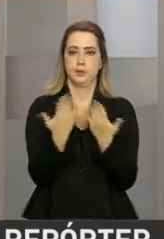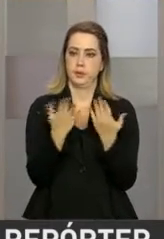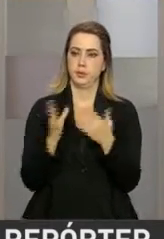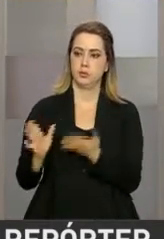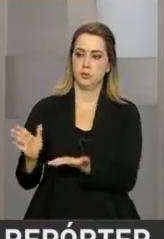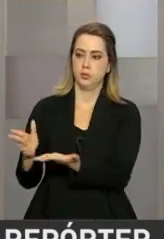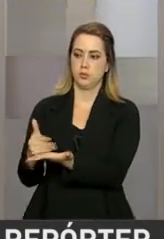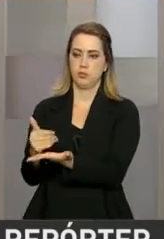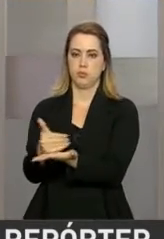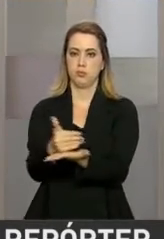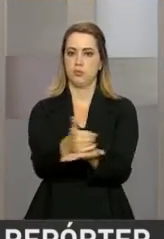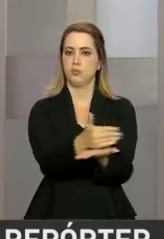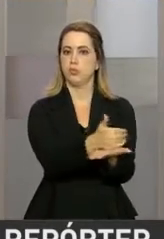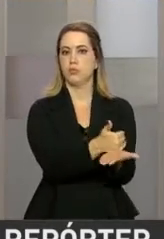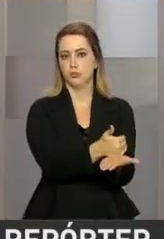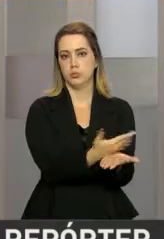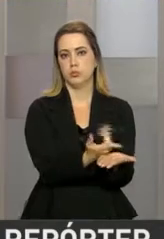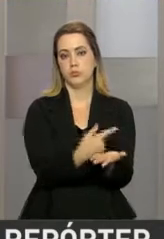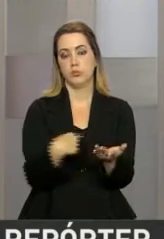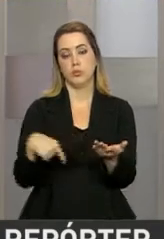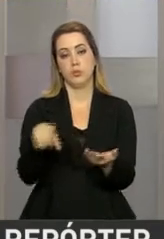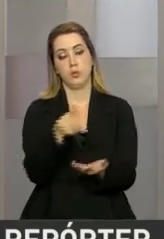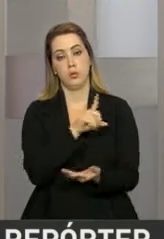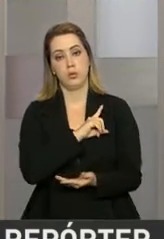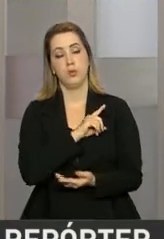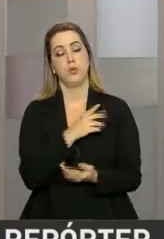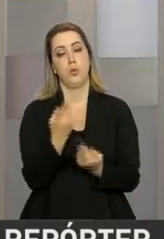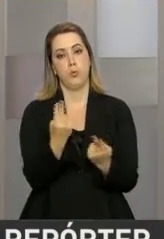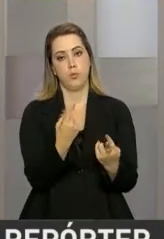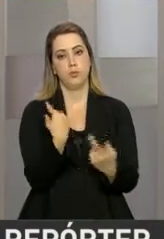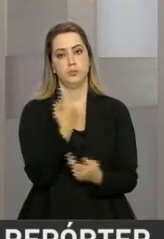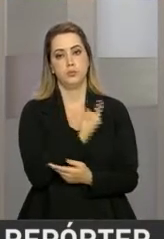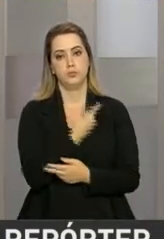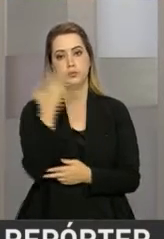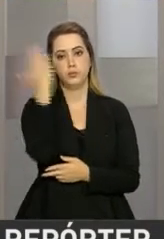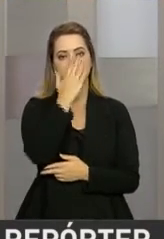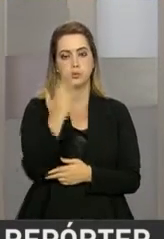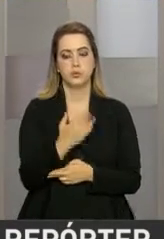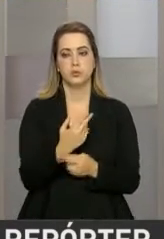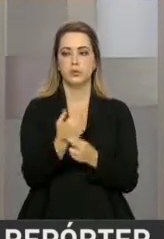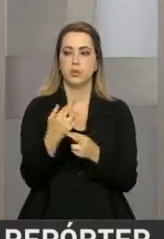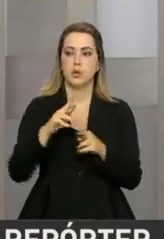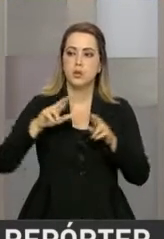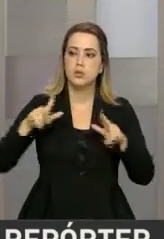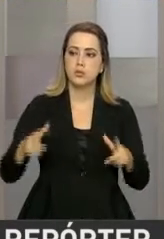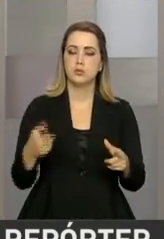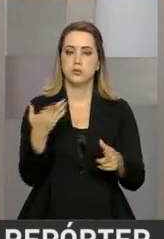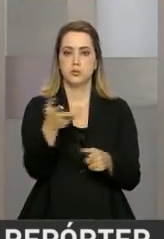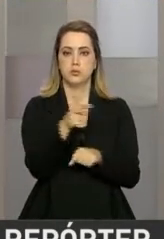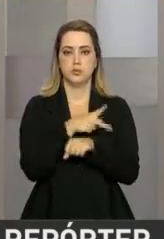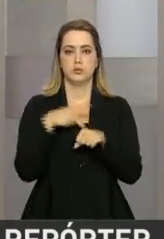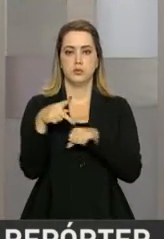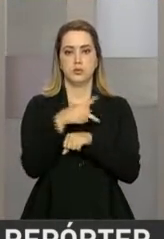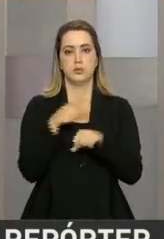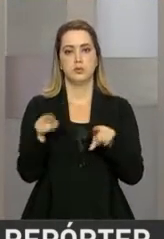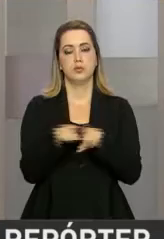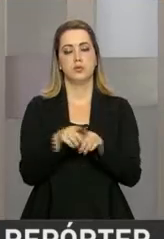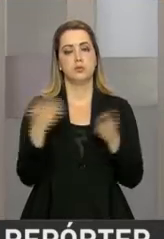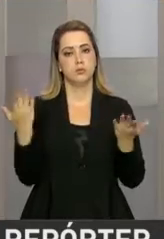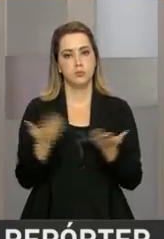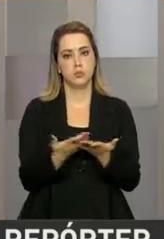maneira aquilo que estamos fazendo no nosso país e como muitos países passam por